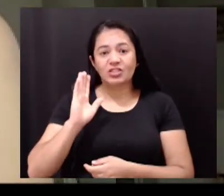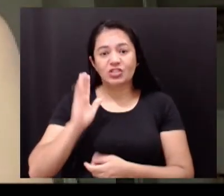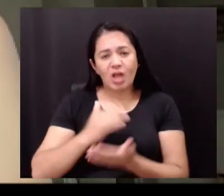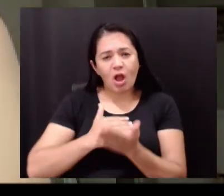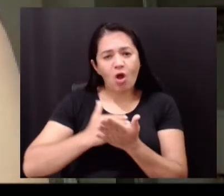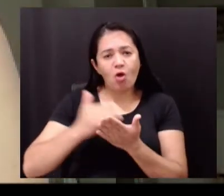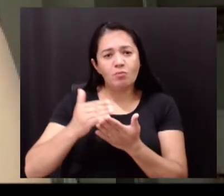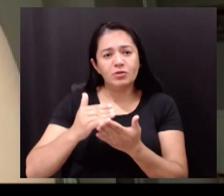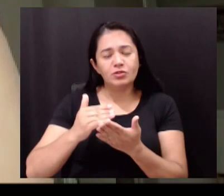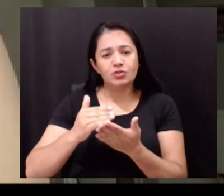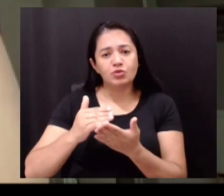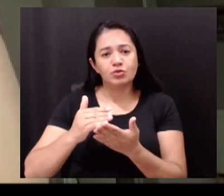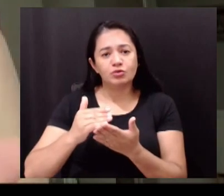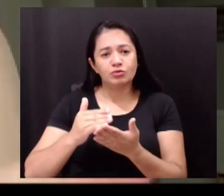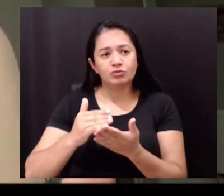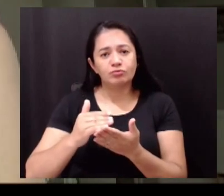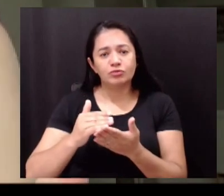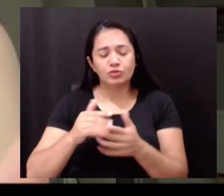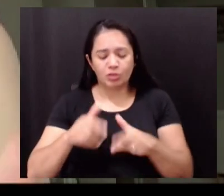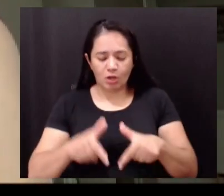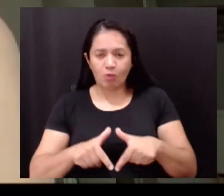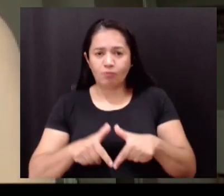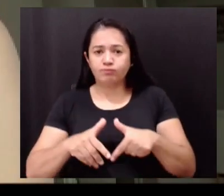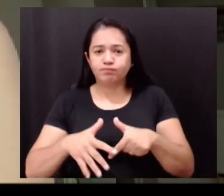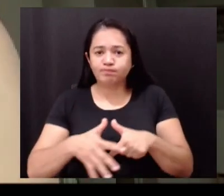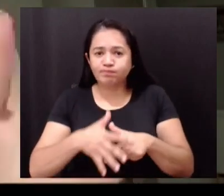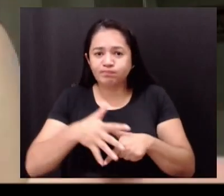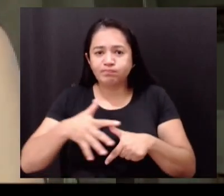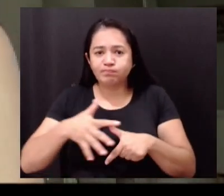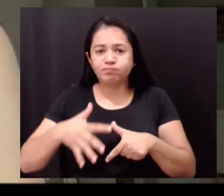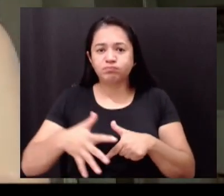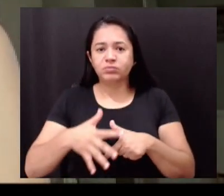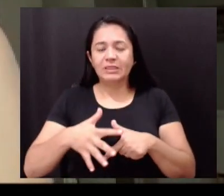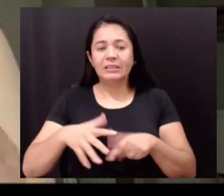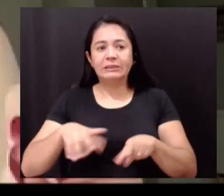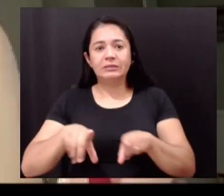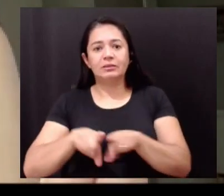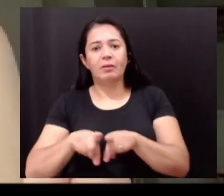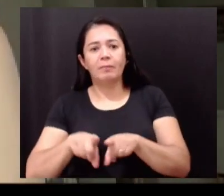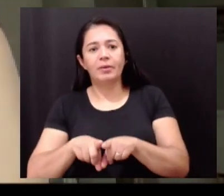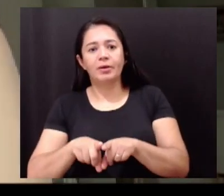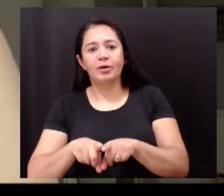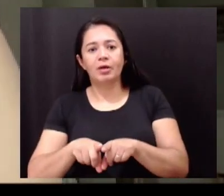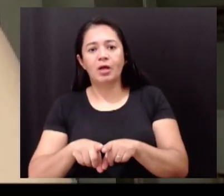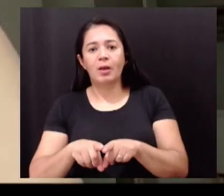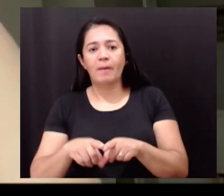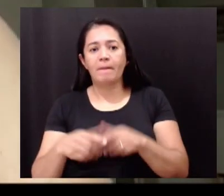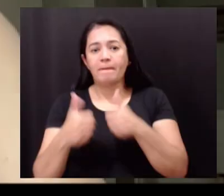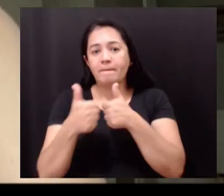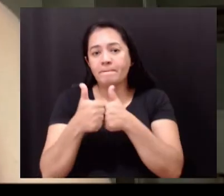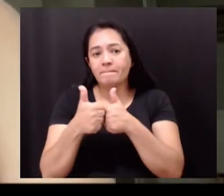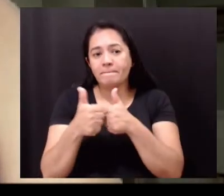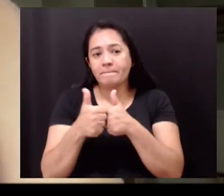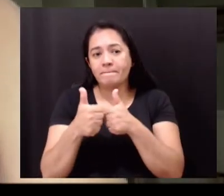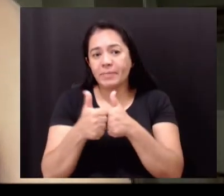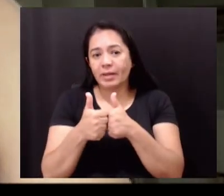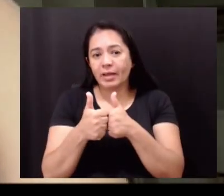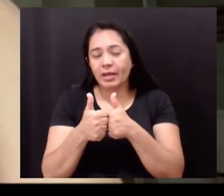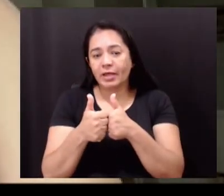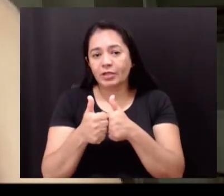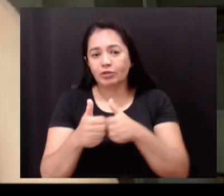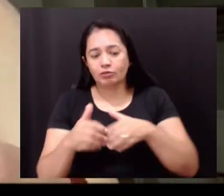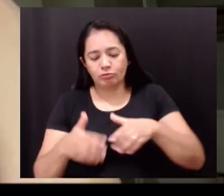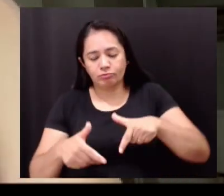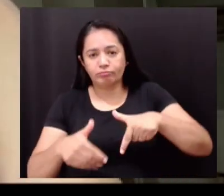mais todo o colo de útero, ou envolve até mesmo ao redor, a parede lateral do útero, ou até